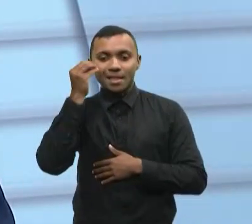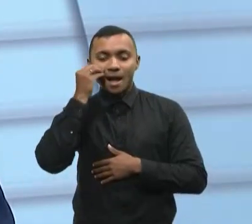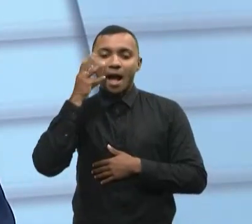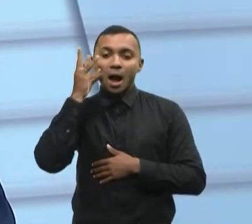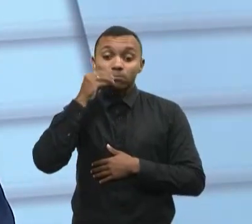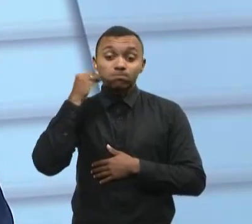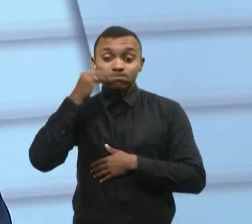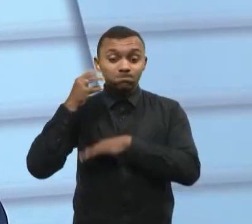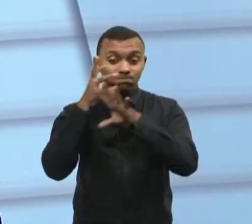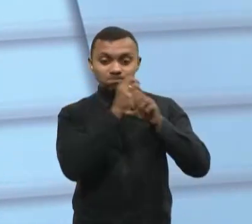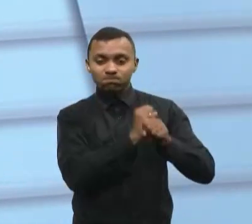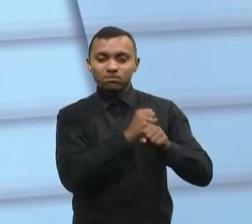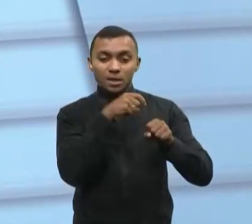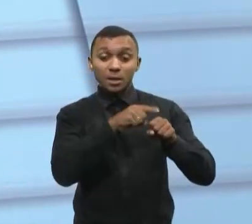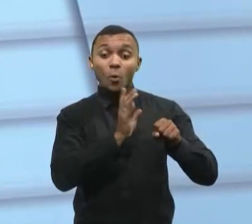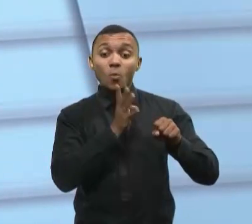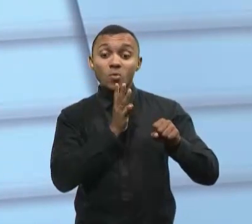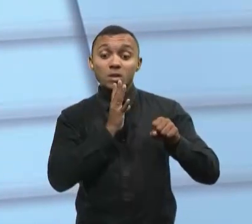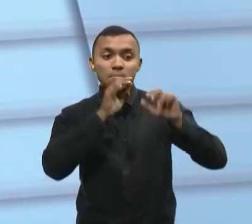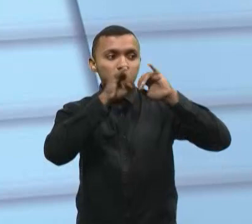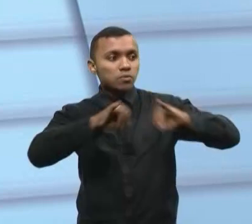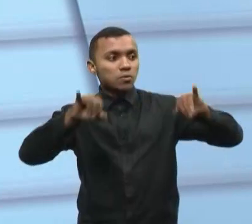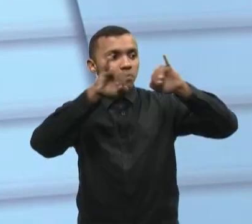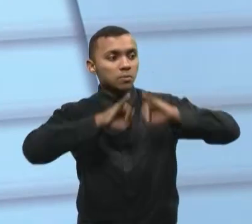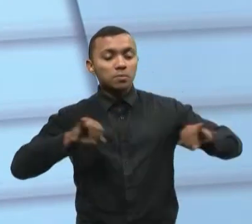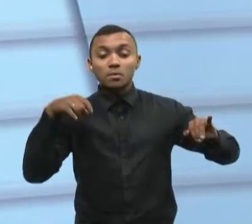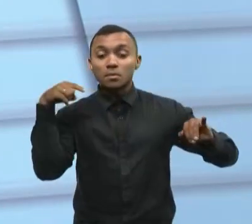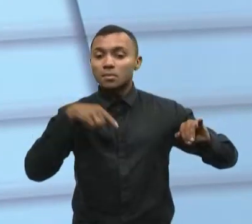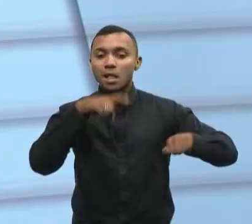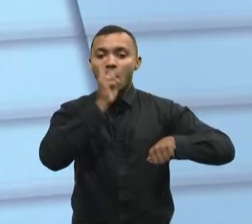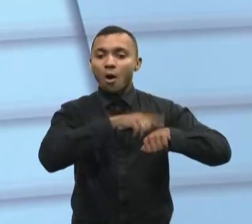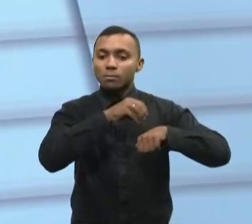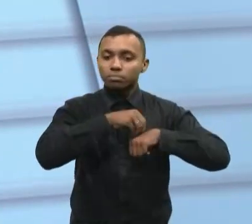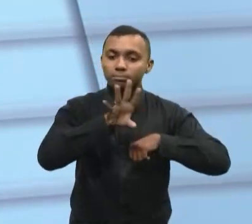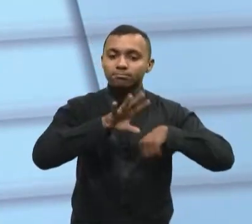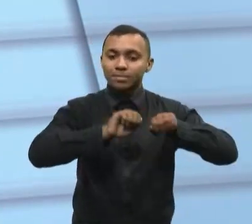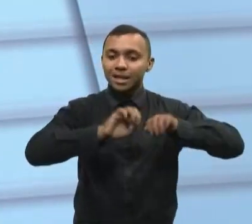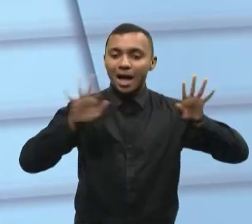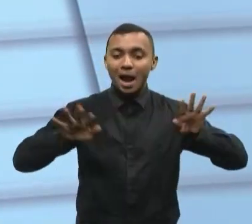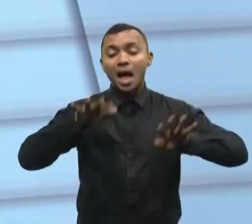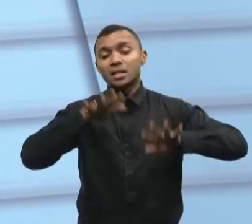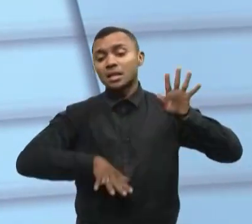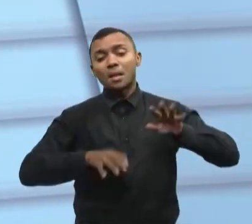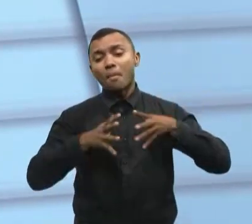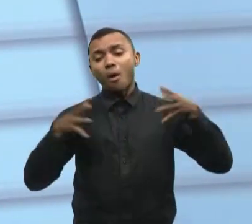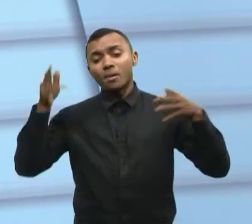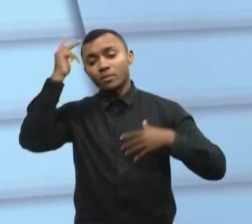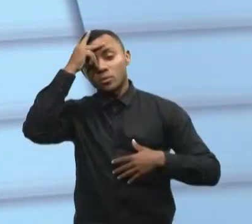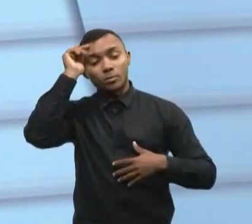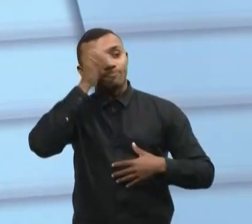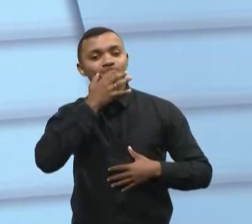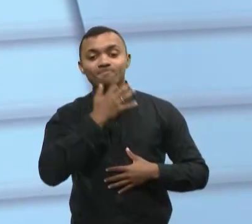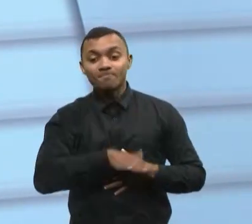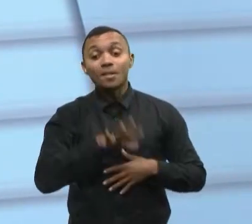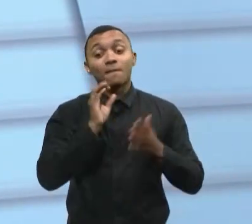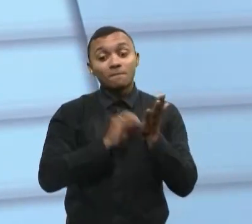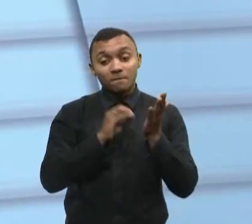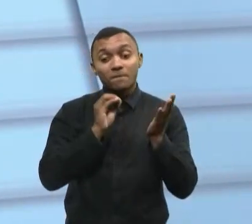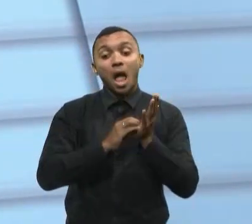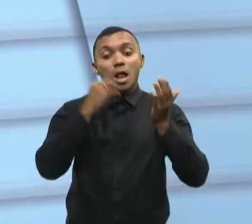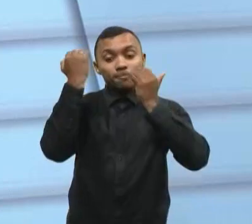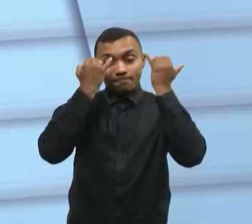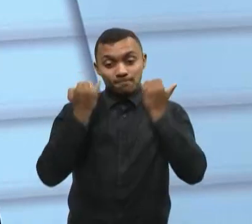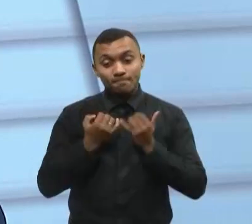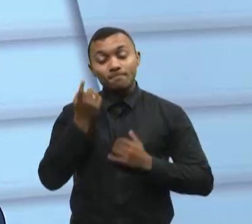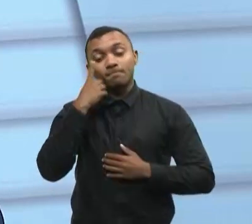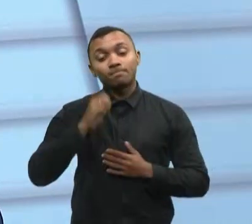conhecimento, a gente traz lucidez a uma condição que não é tão óbvia muitas vezes. Então, a